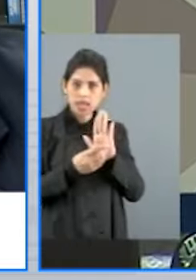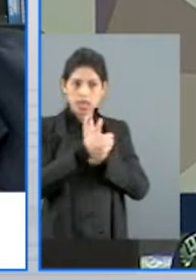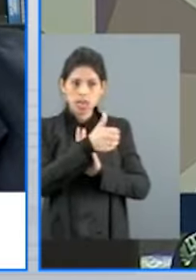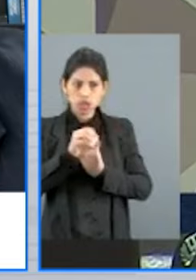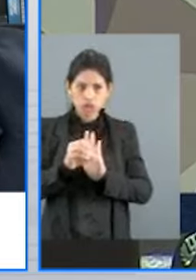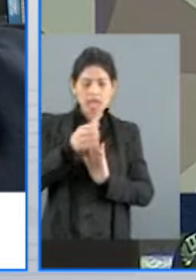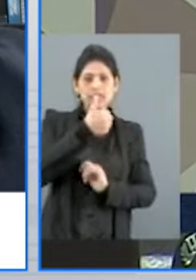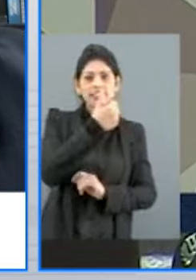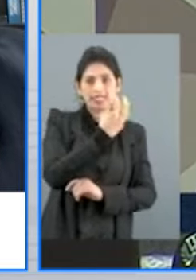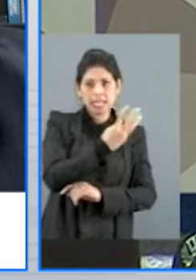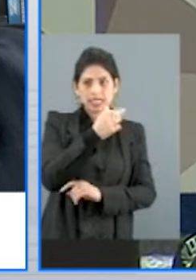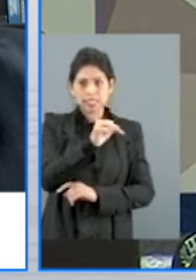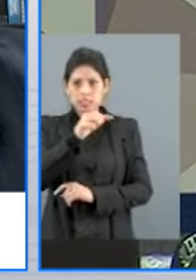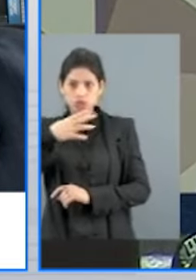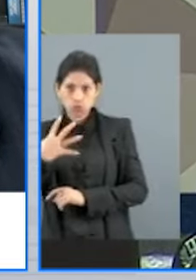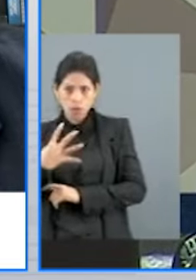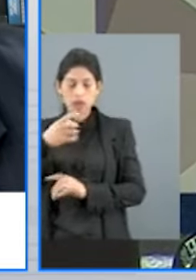quanto